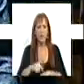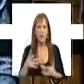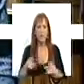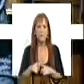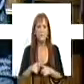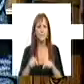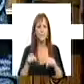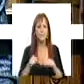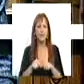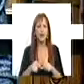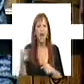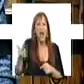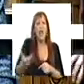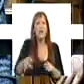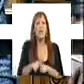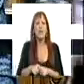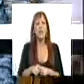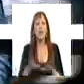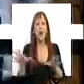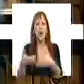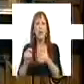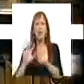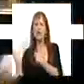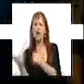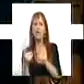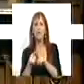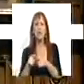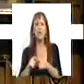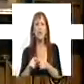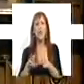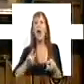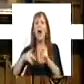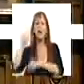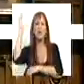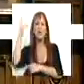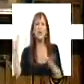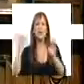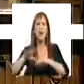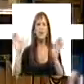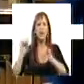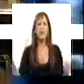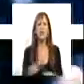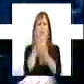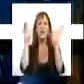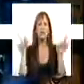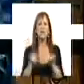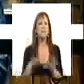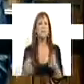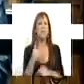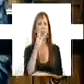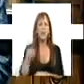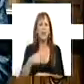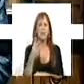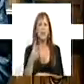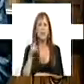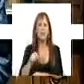vez, que a vulnerabilidade das comunidades às alterações climáticas é cada vez mais evidente, com cerca de